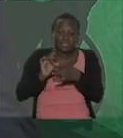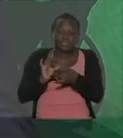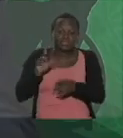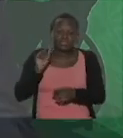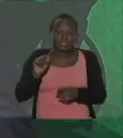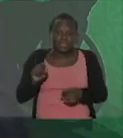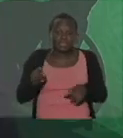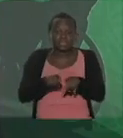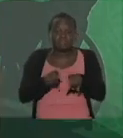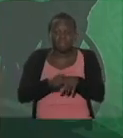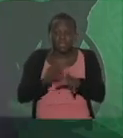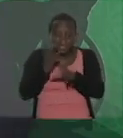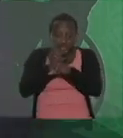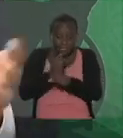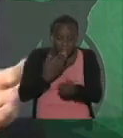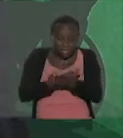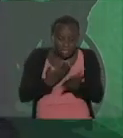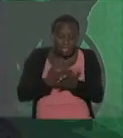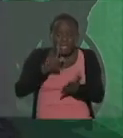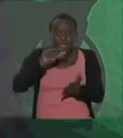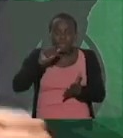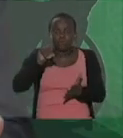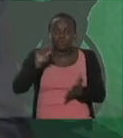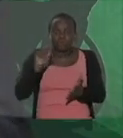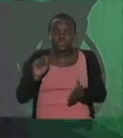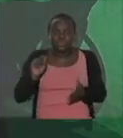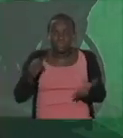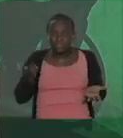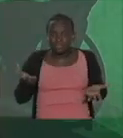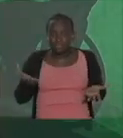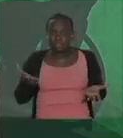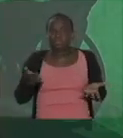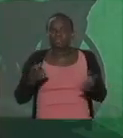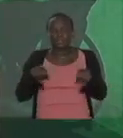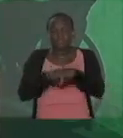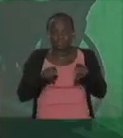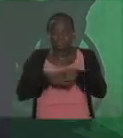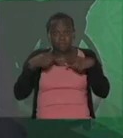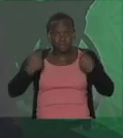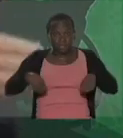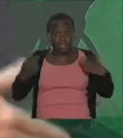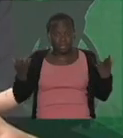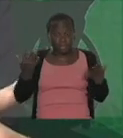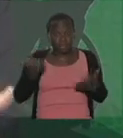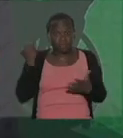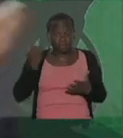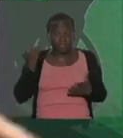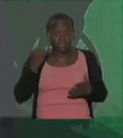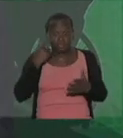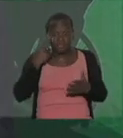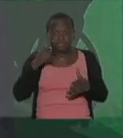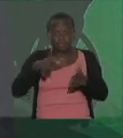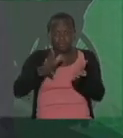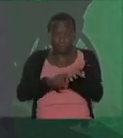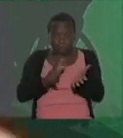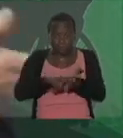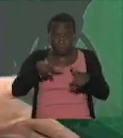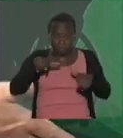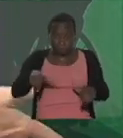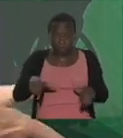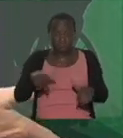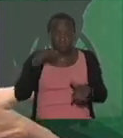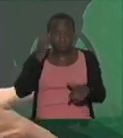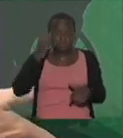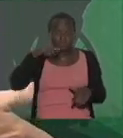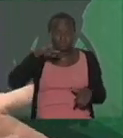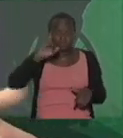com que autorização e baseado em que tipo de laudo E agora o que se tem necessário e eu endosso o requerimento que o que